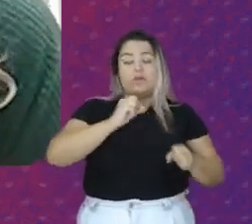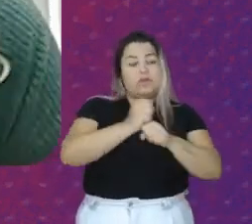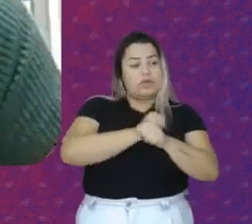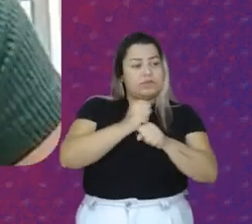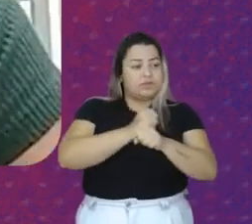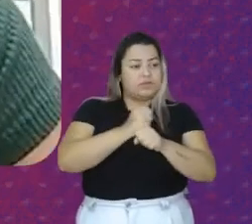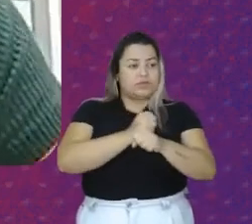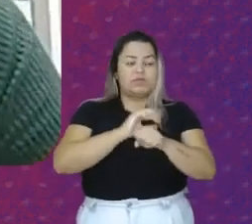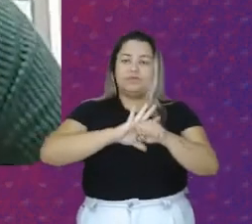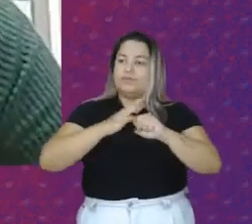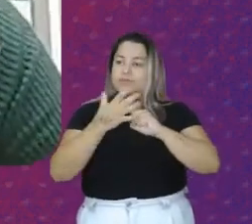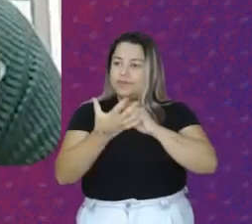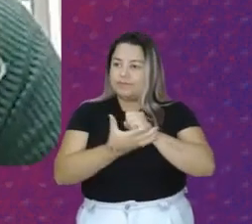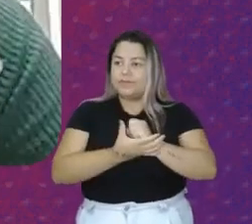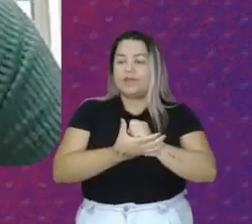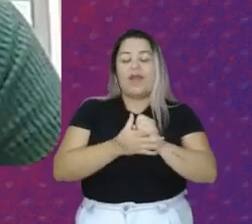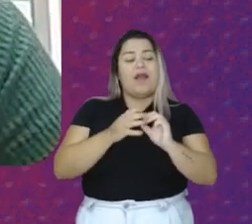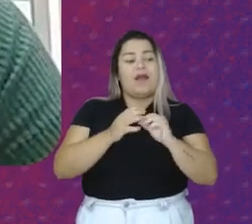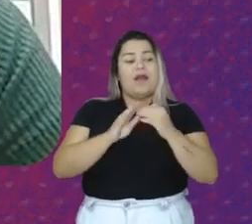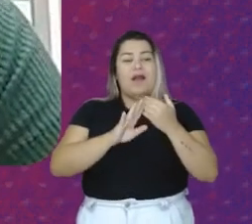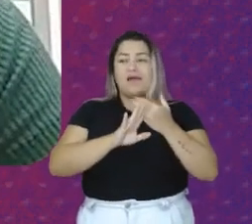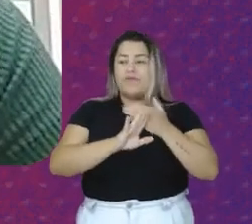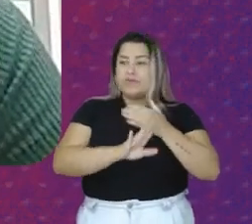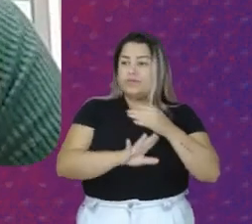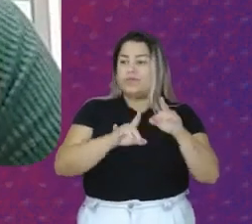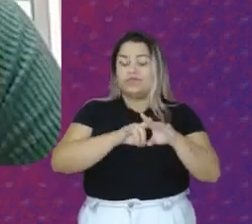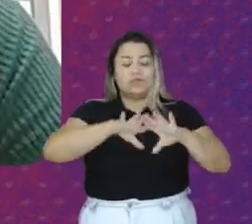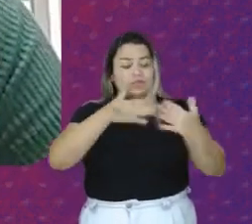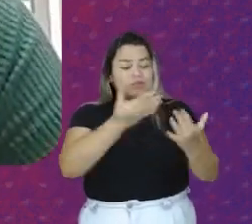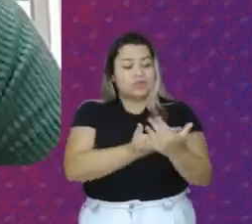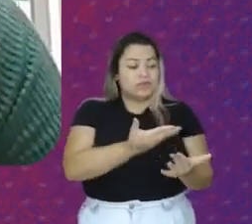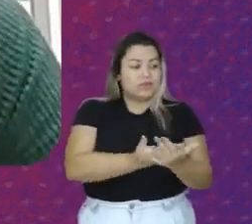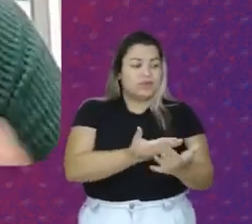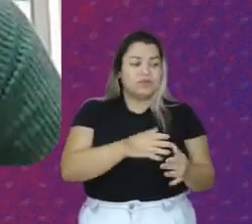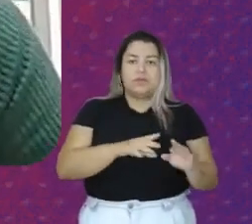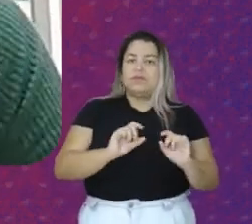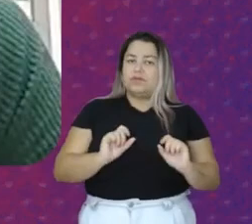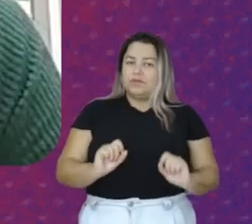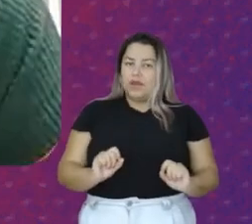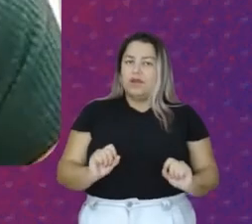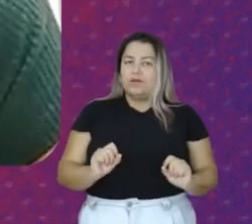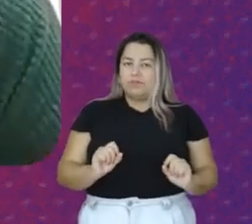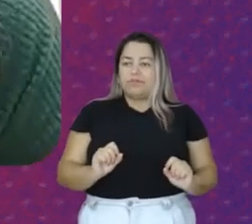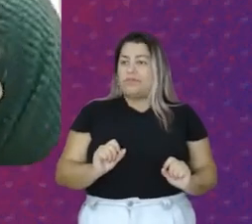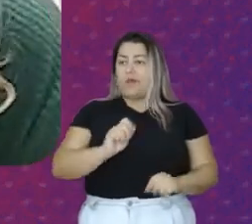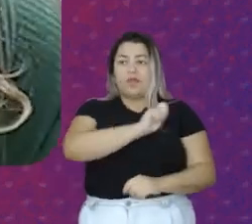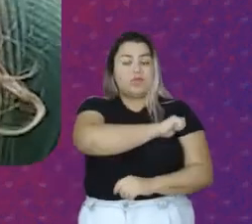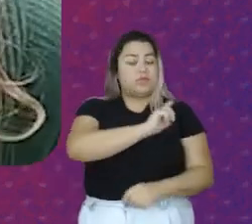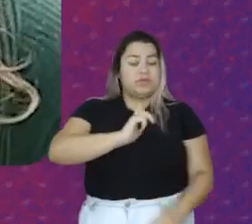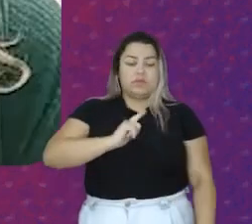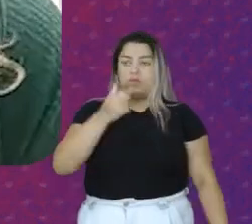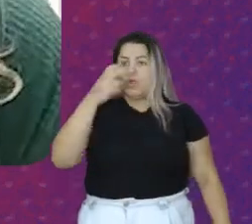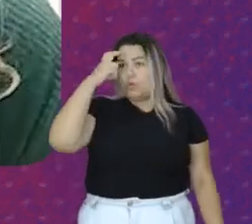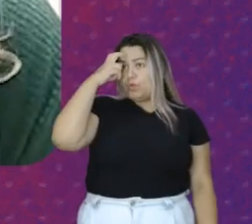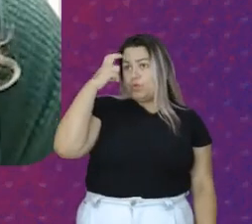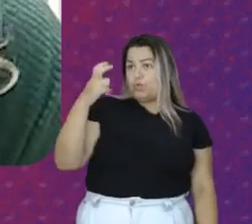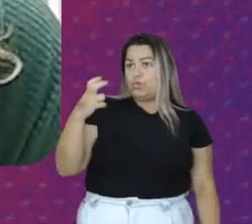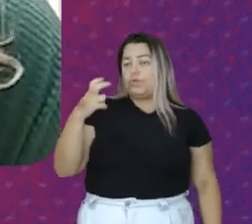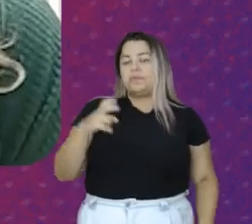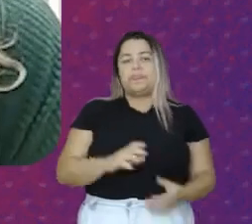pandemia, também afastou os estudantes da escola, e não tem cultura, né? Investimento na